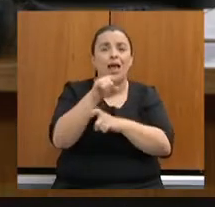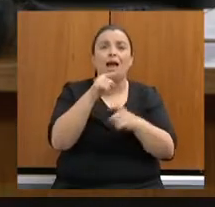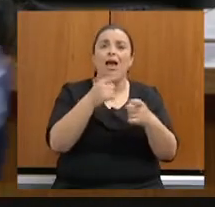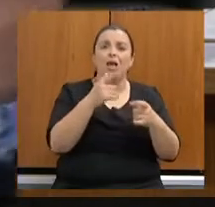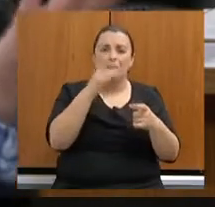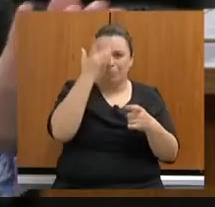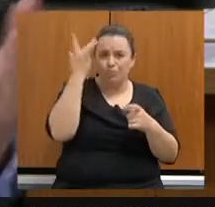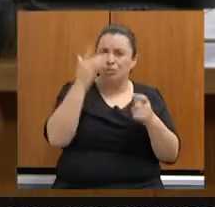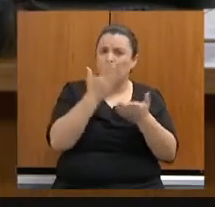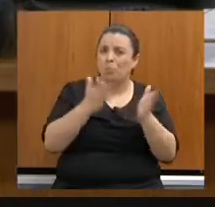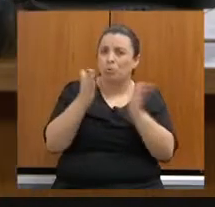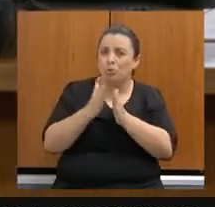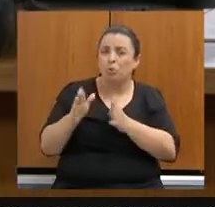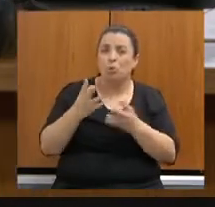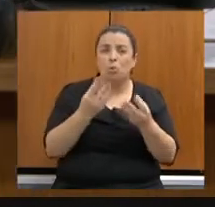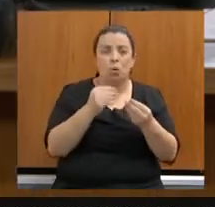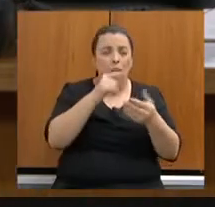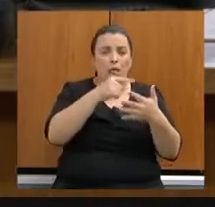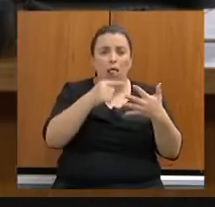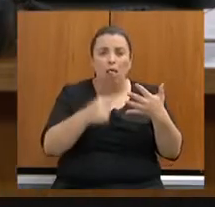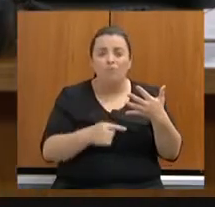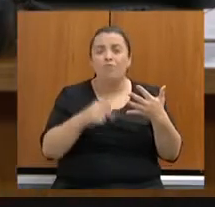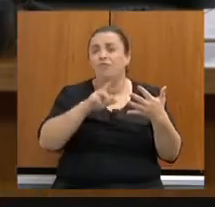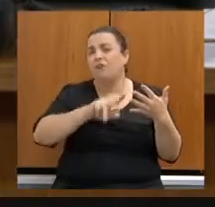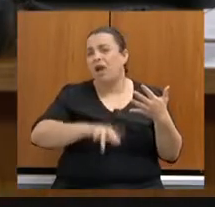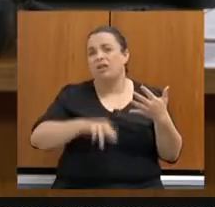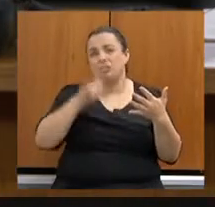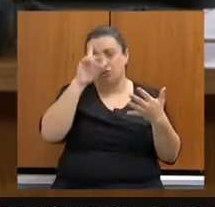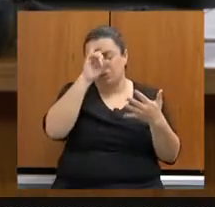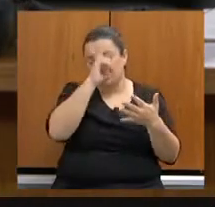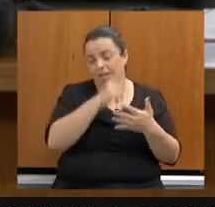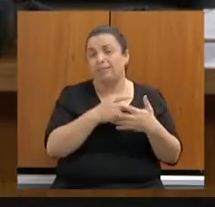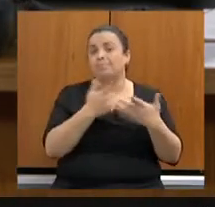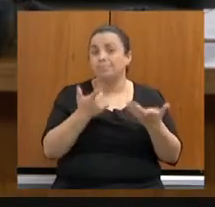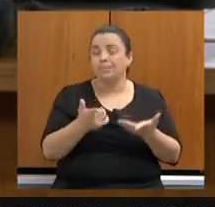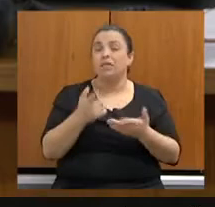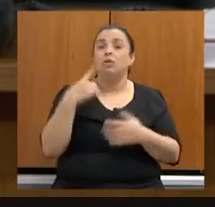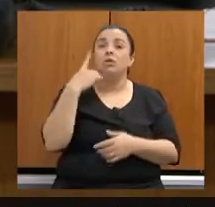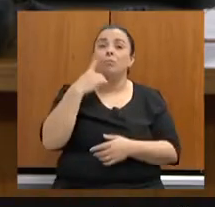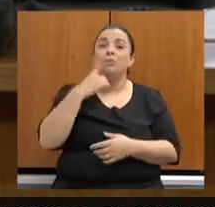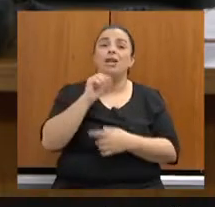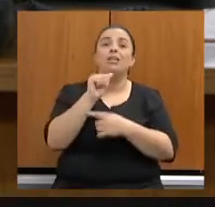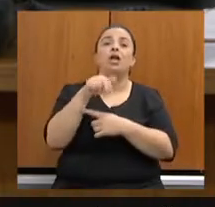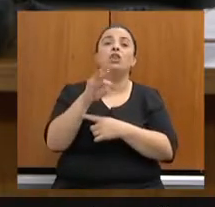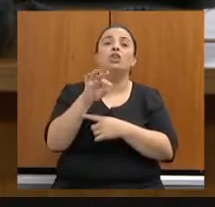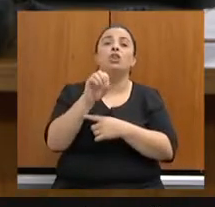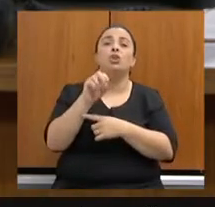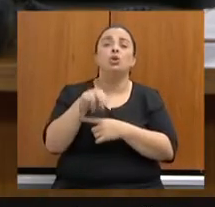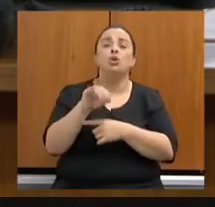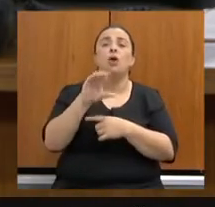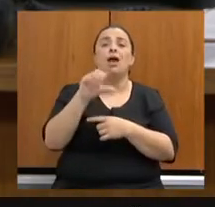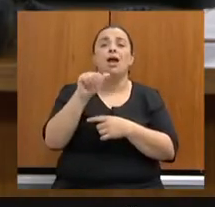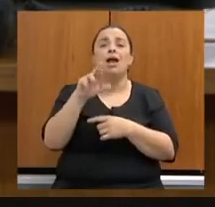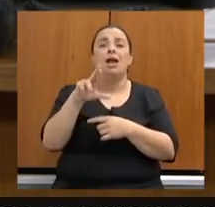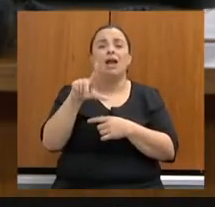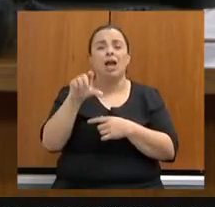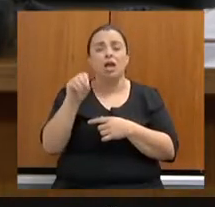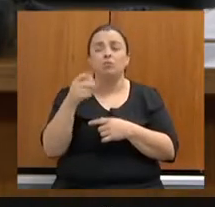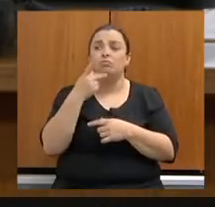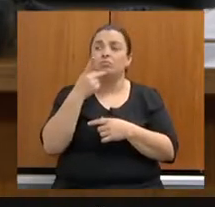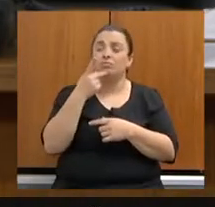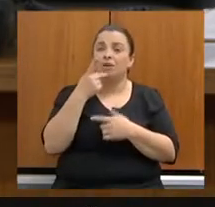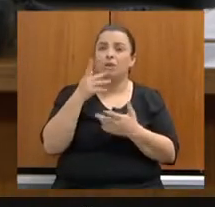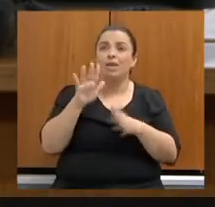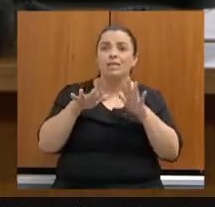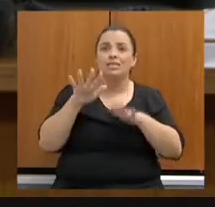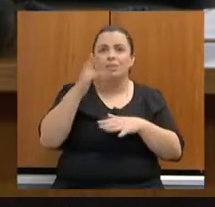nosso estado Como já disse o deputado Antonio Carlos Arantes a as pessoas confundem muitas vezes a